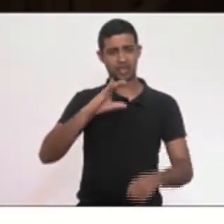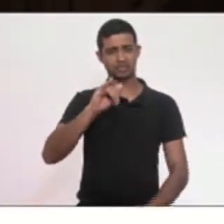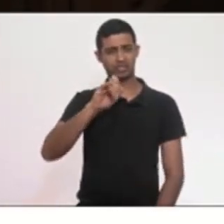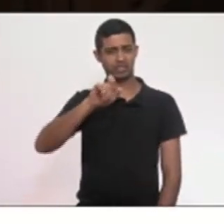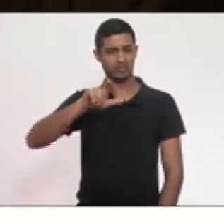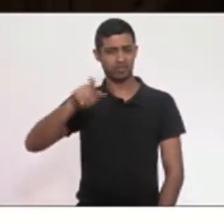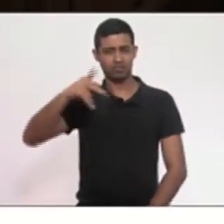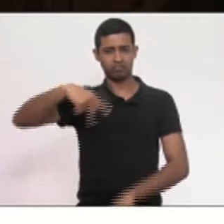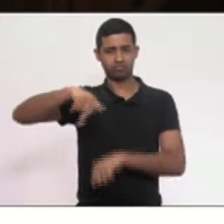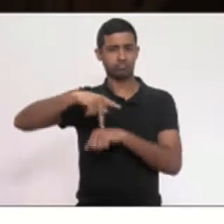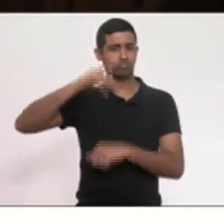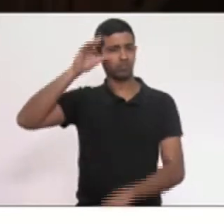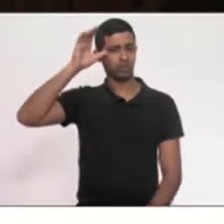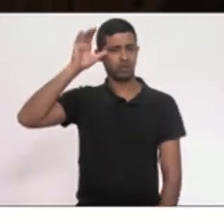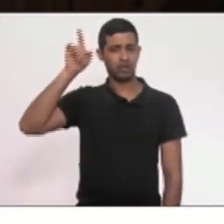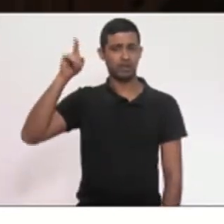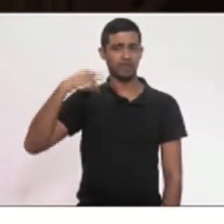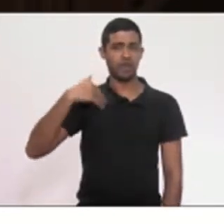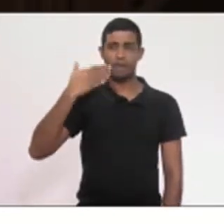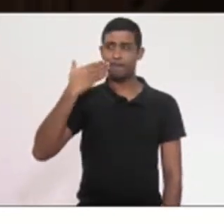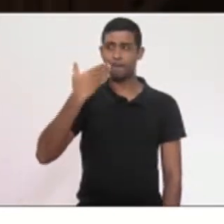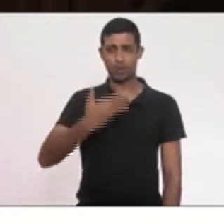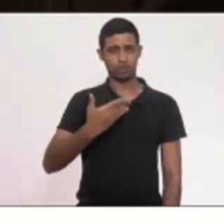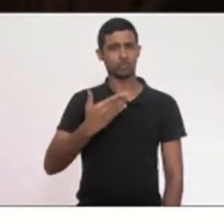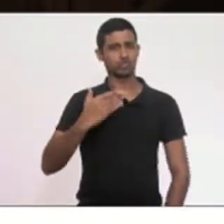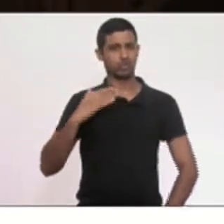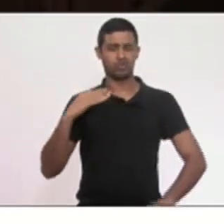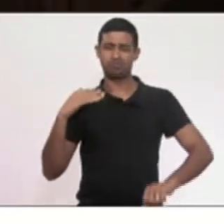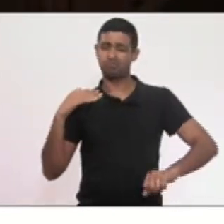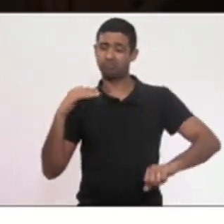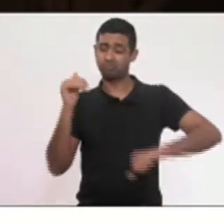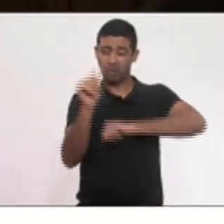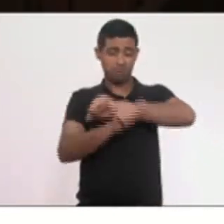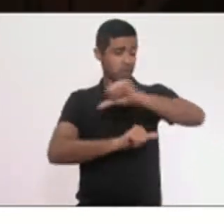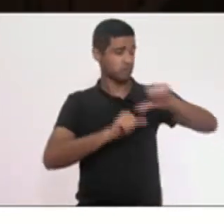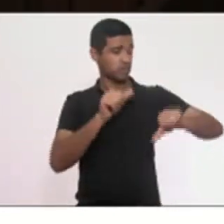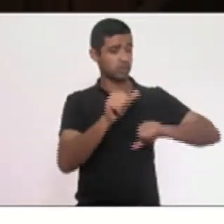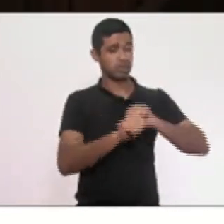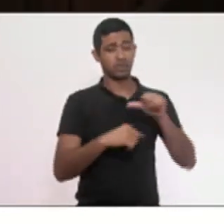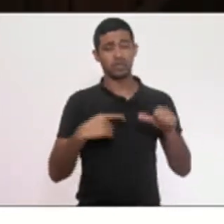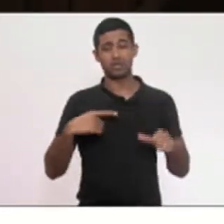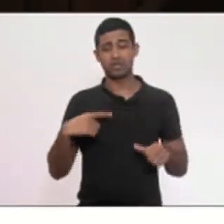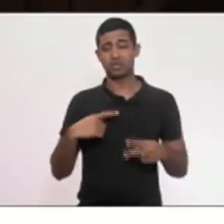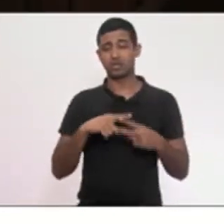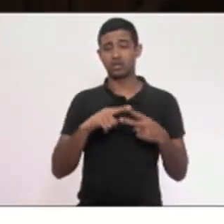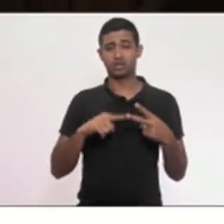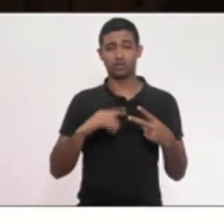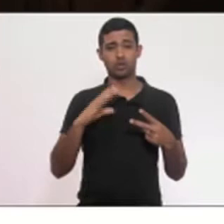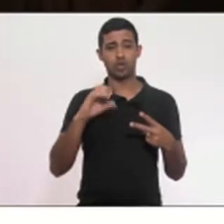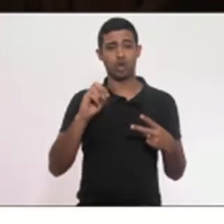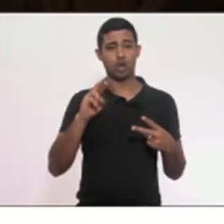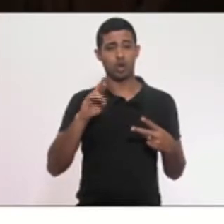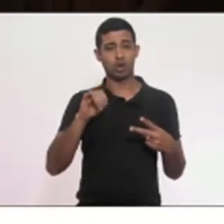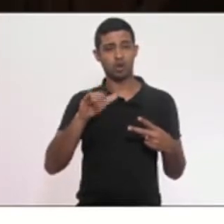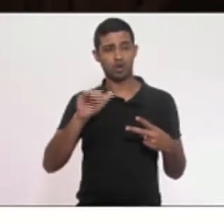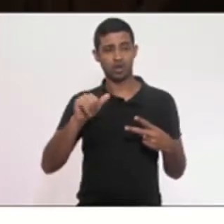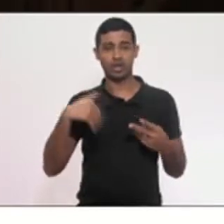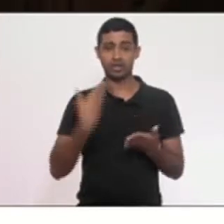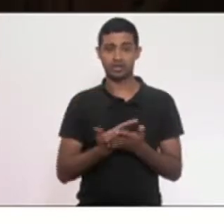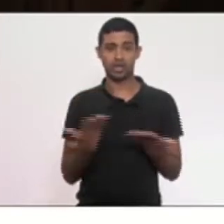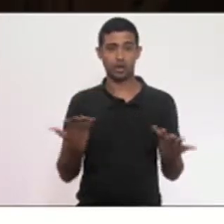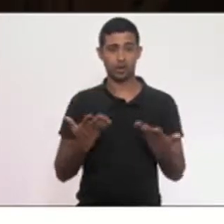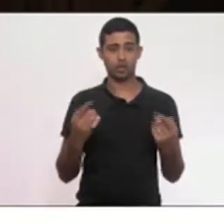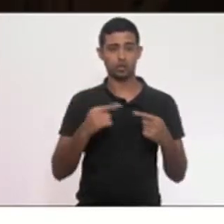que redundou numa cisão, no desmembramento em duas Coreias que existem até hoje, a Coreia do